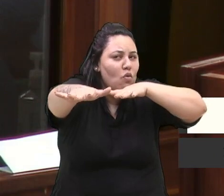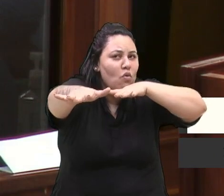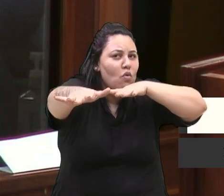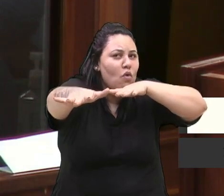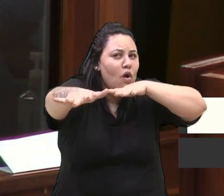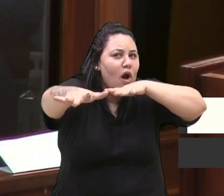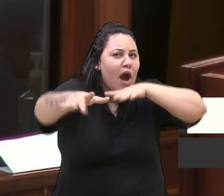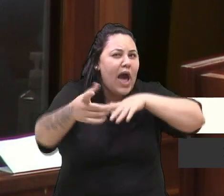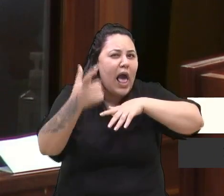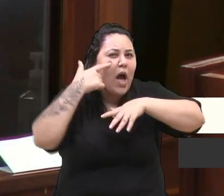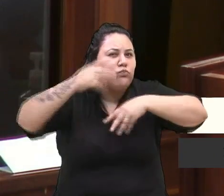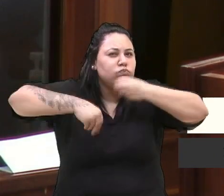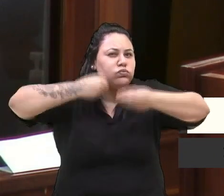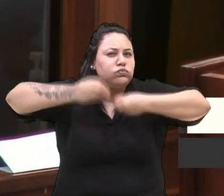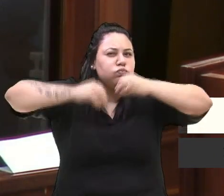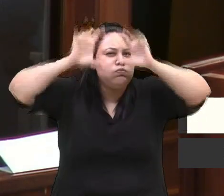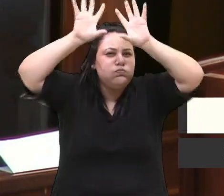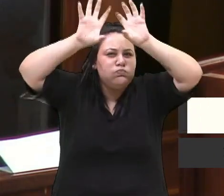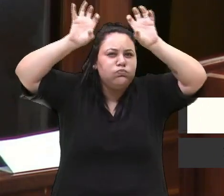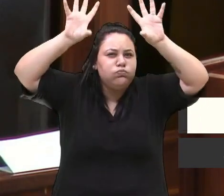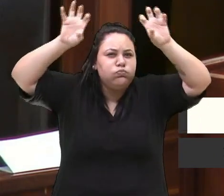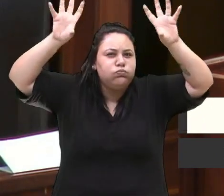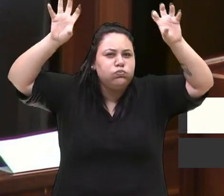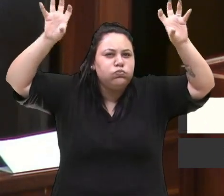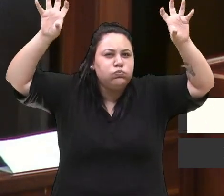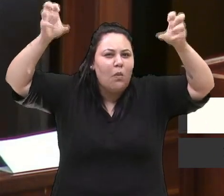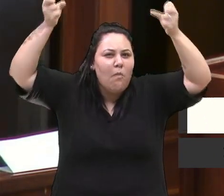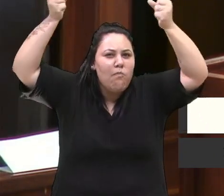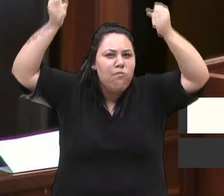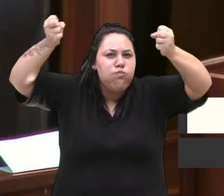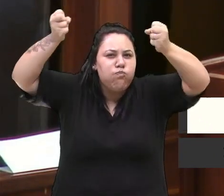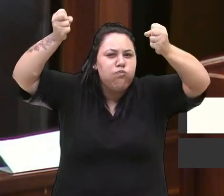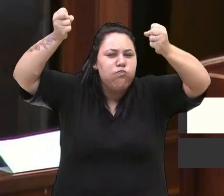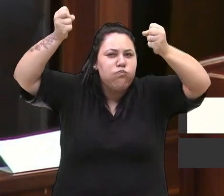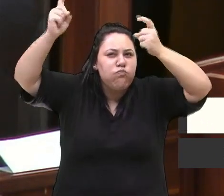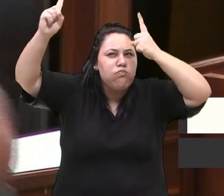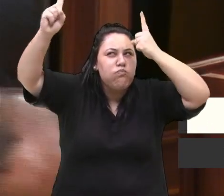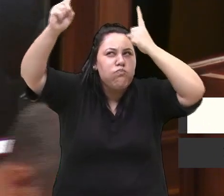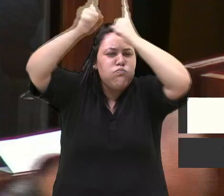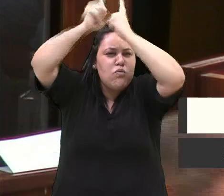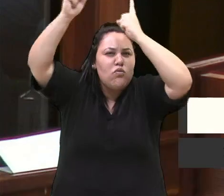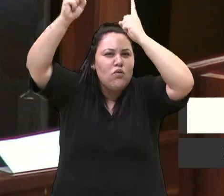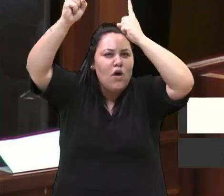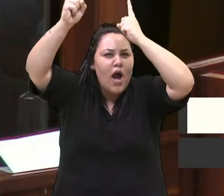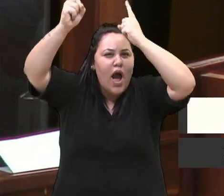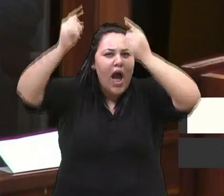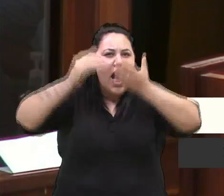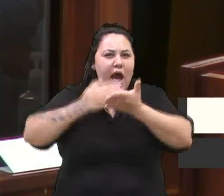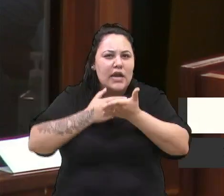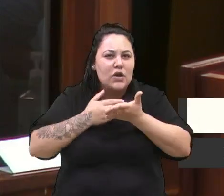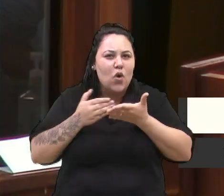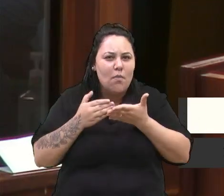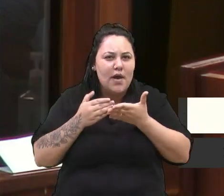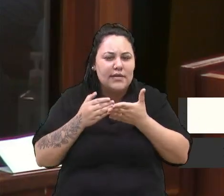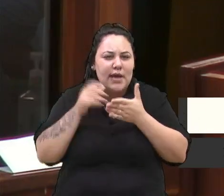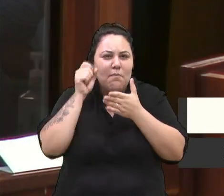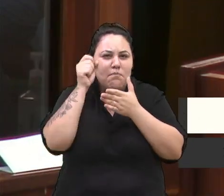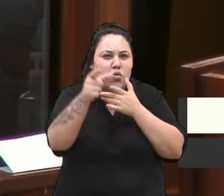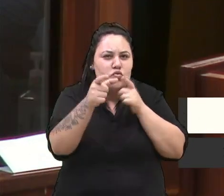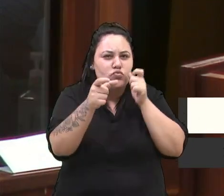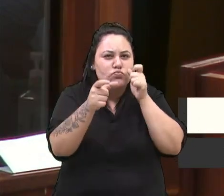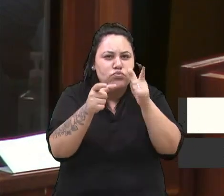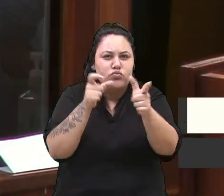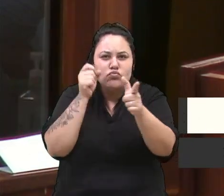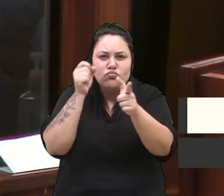nuvens carregadas são identificadas e dispara uma série de jatos que dissolvem o granizo. A